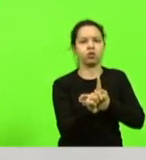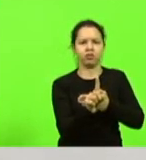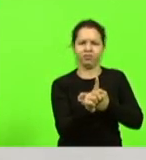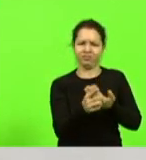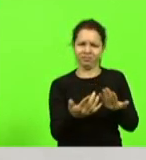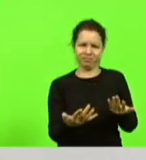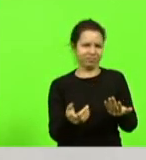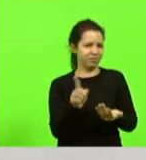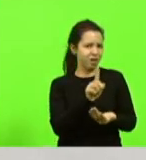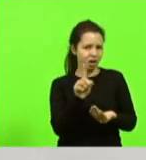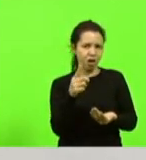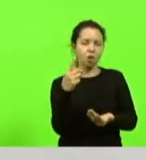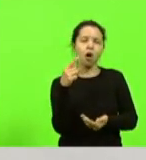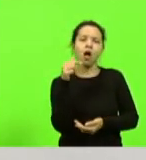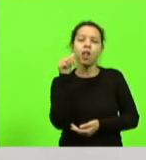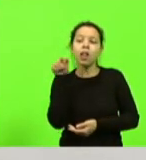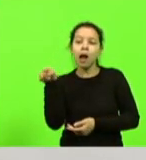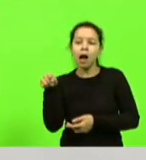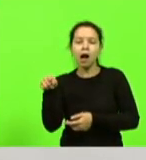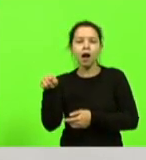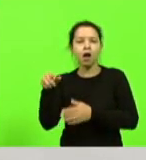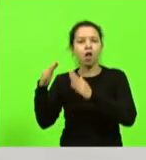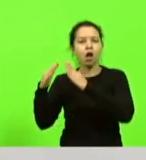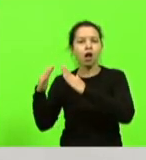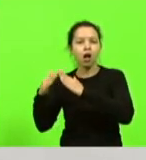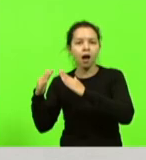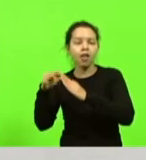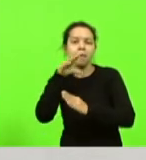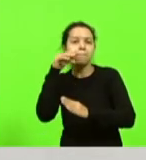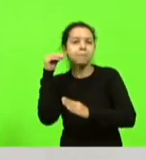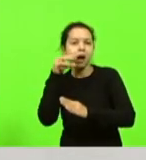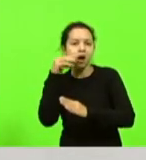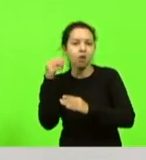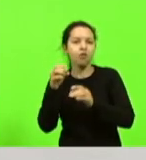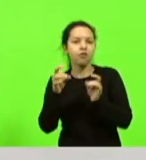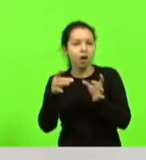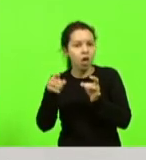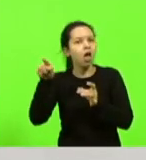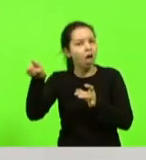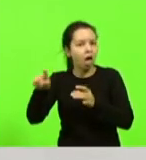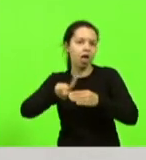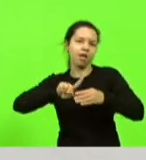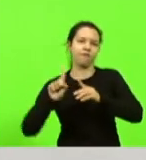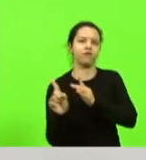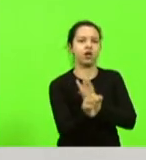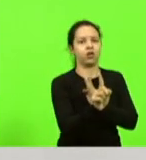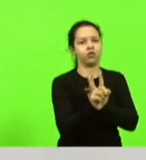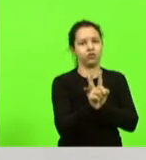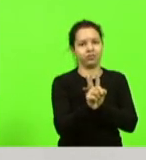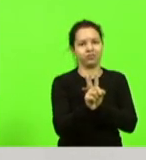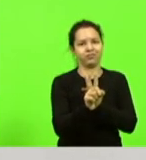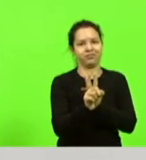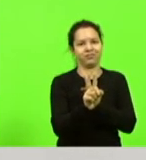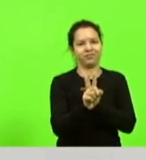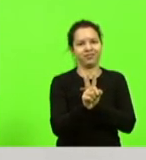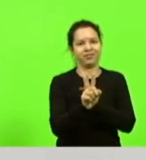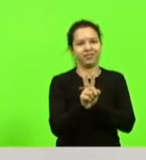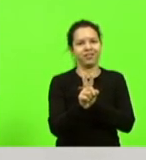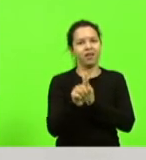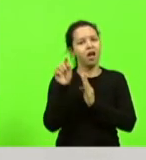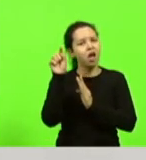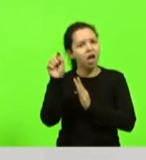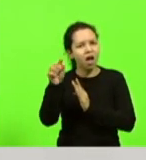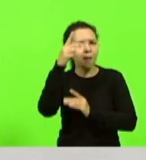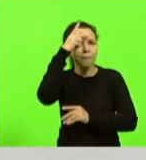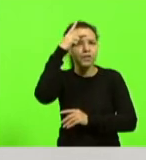atende na padaria, desgramado. Isso é linha de frente. Linha de frente é quem está lá segurando, lá,